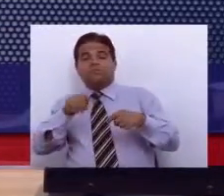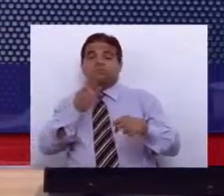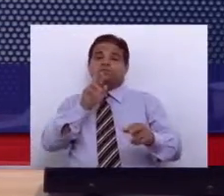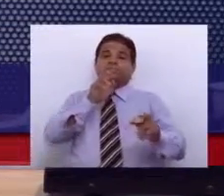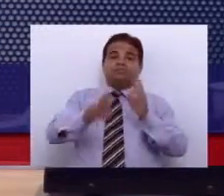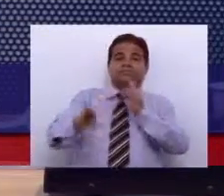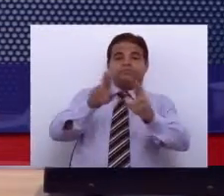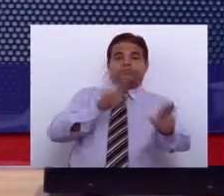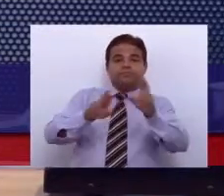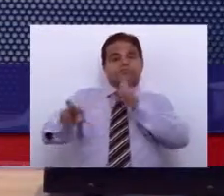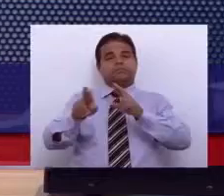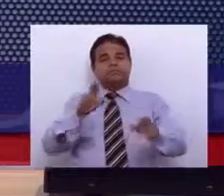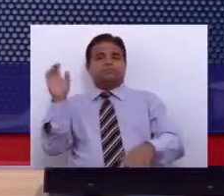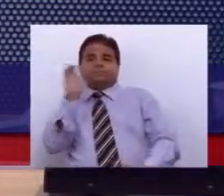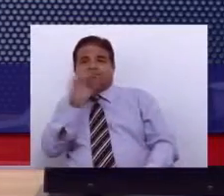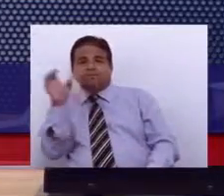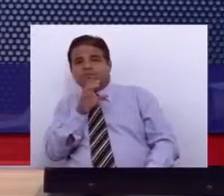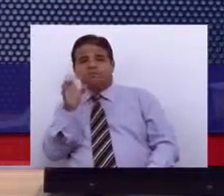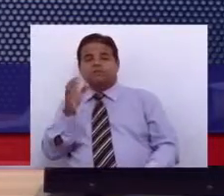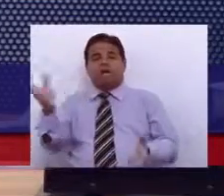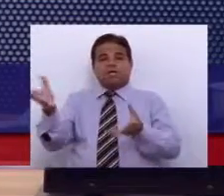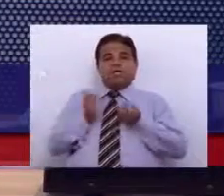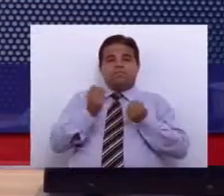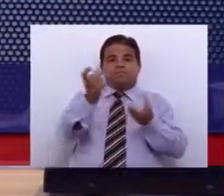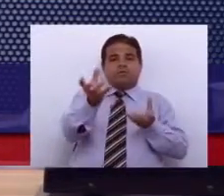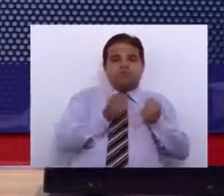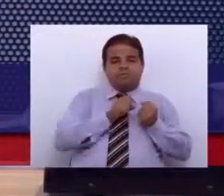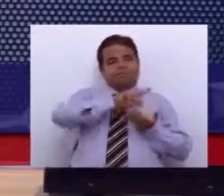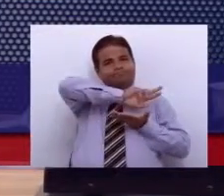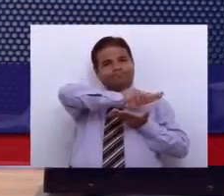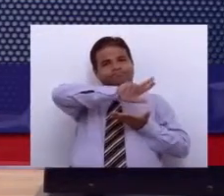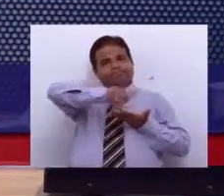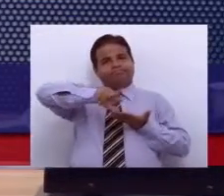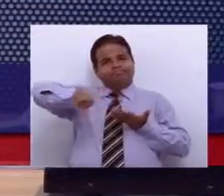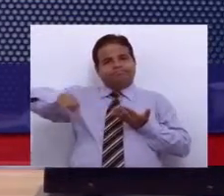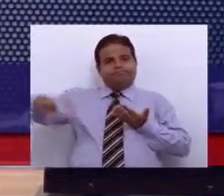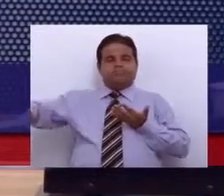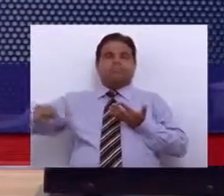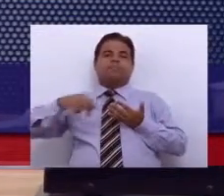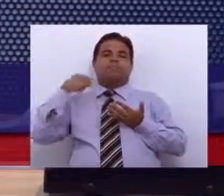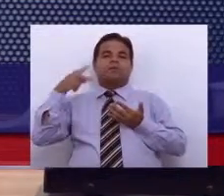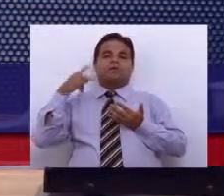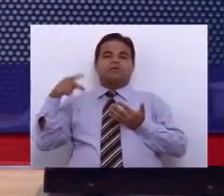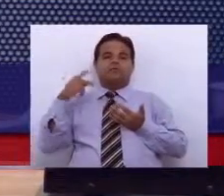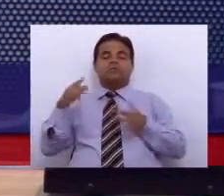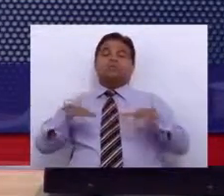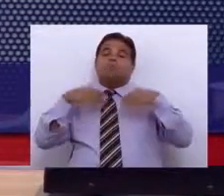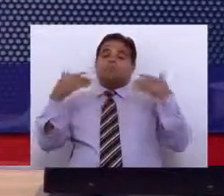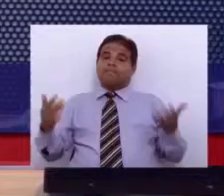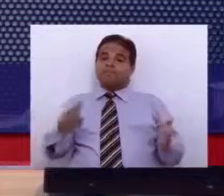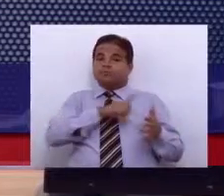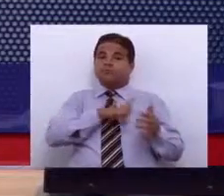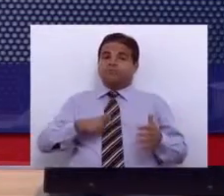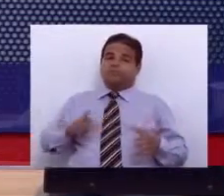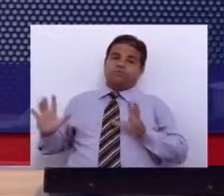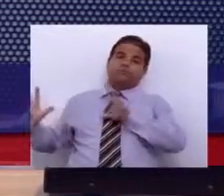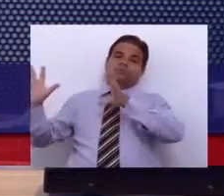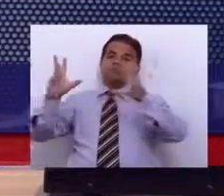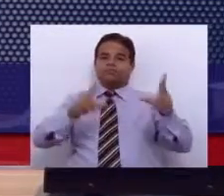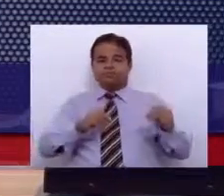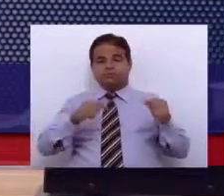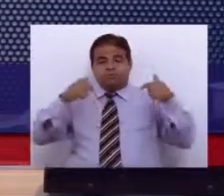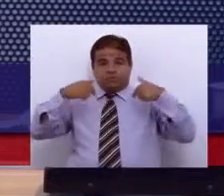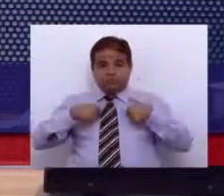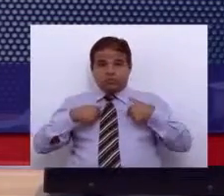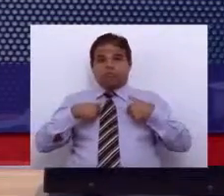responder com a máxima agilidade recebido vários vereadores e alguns questionamentos também agora do governo como um todo eu